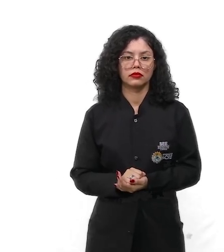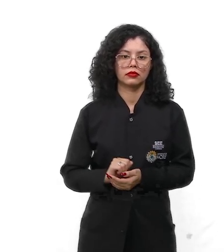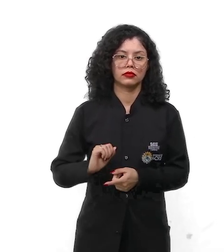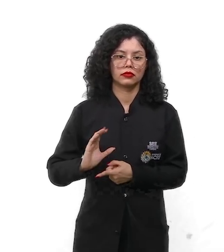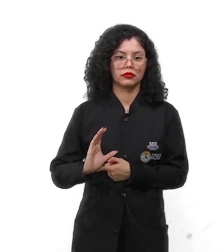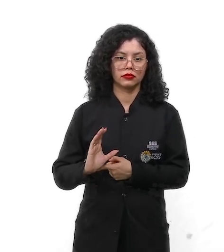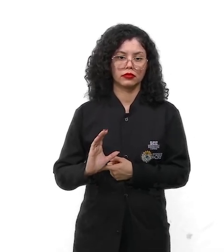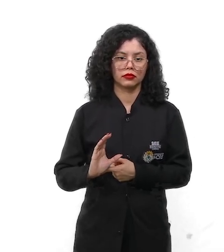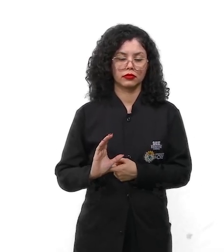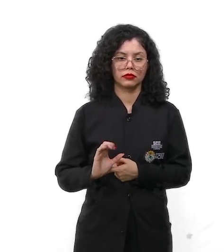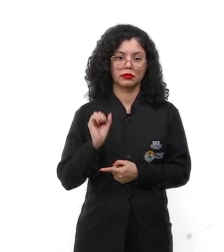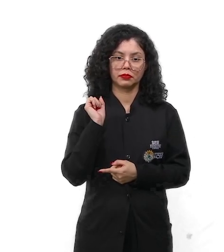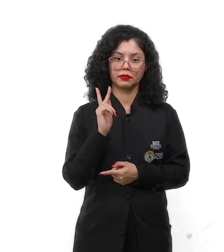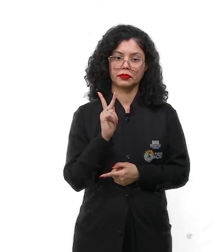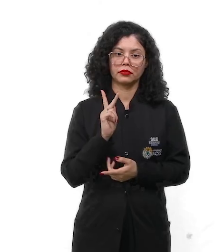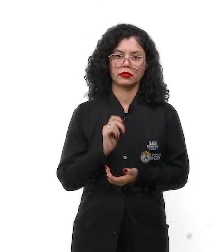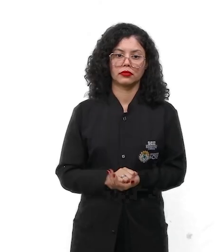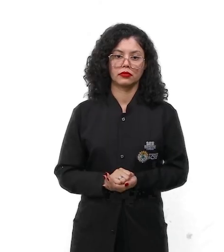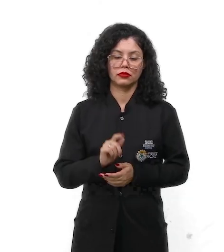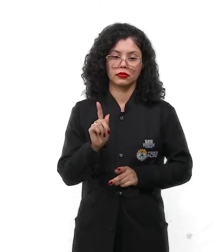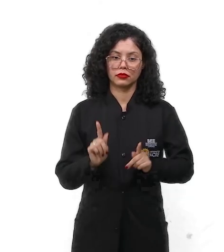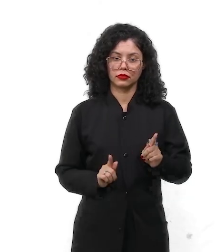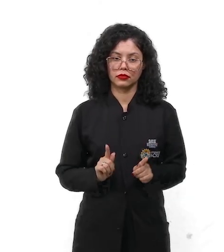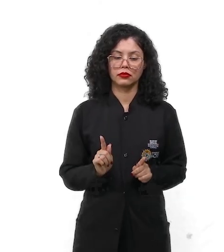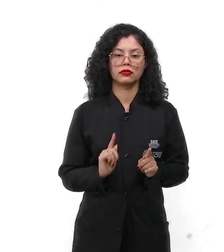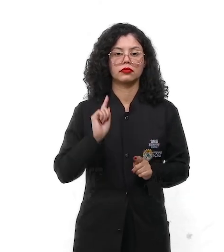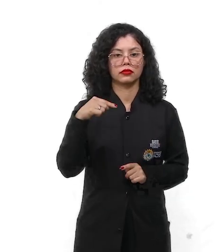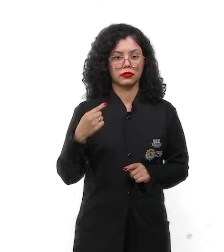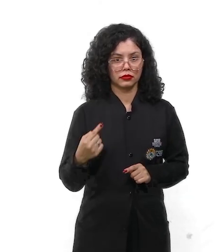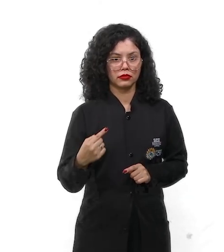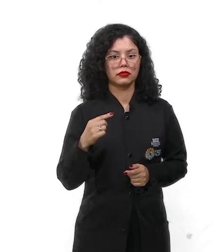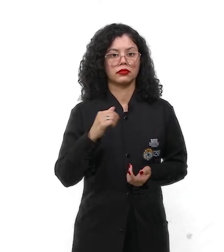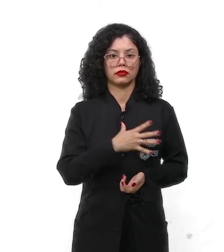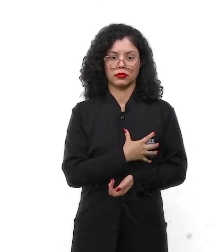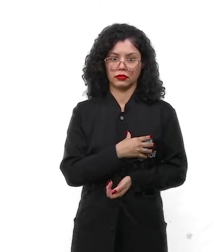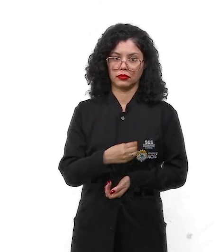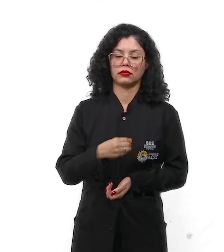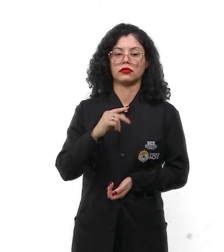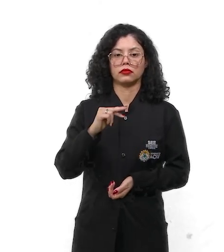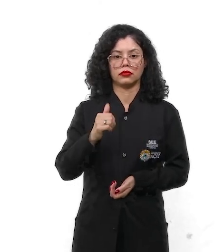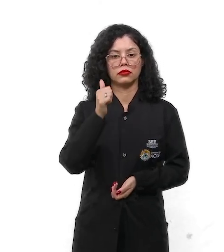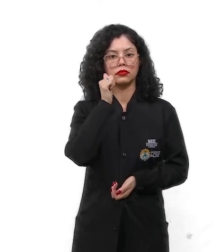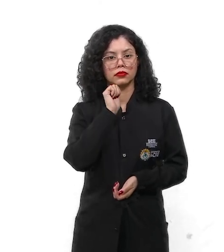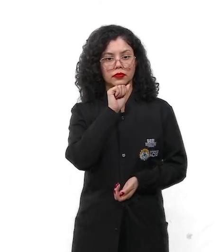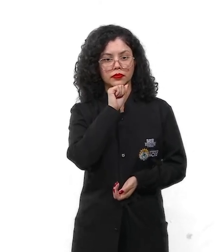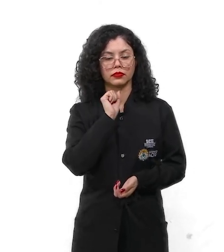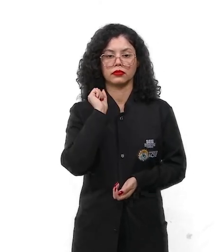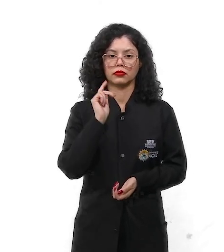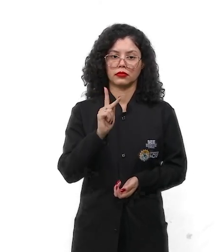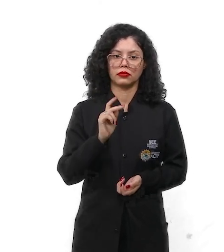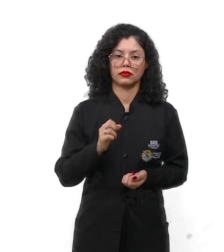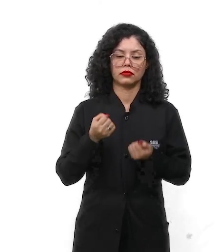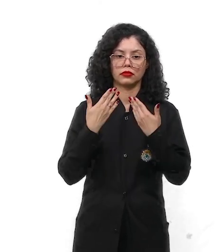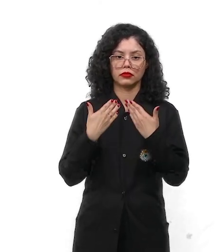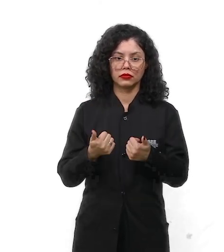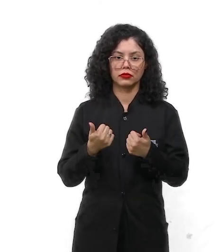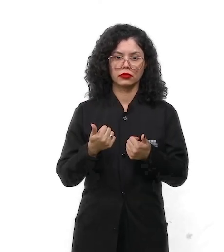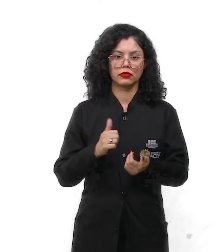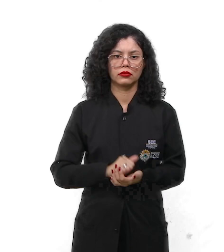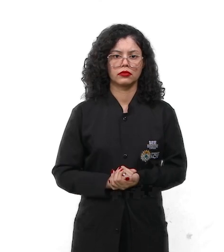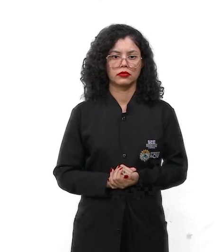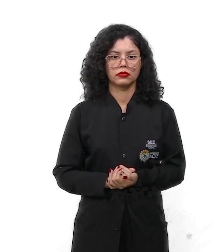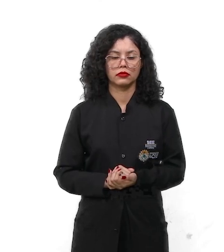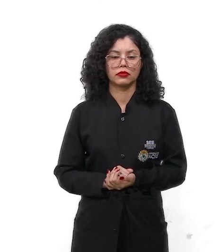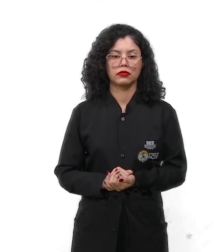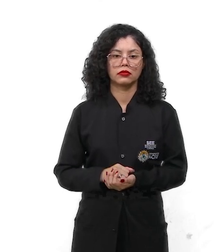C. Ok? O primo, aquele primo, o filho da irmã de sua mãe. Ok? Todo mundo acertou?